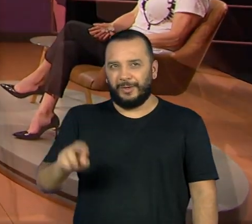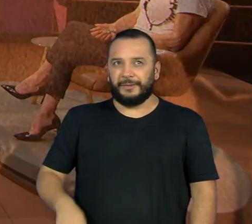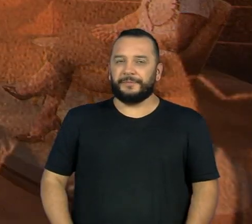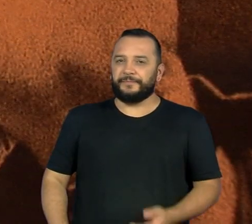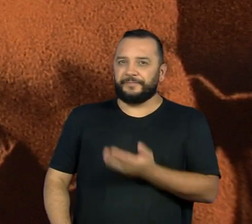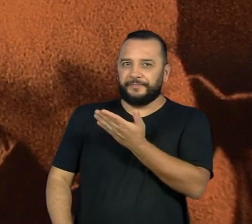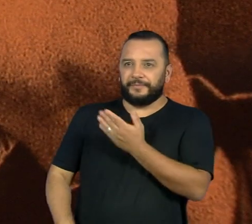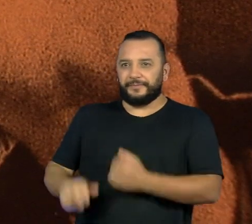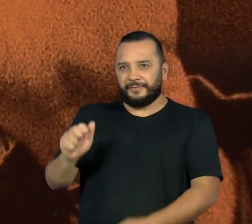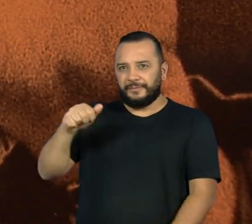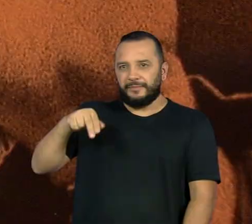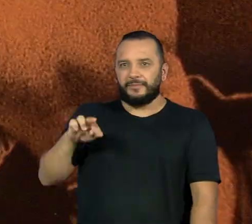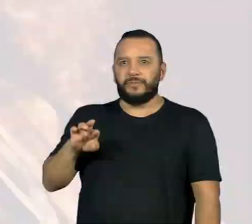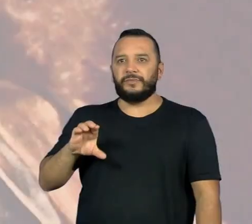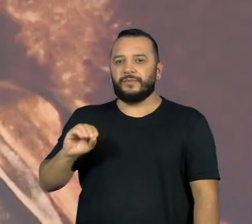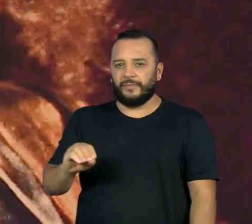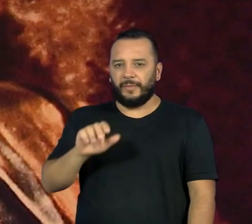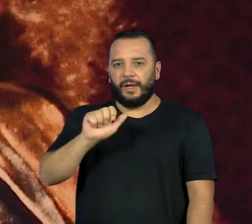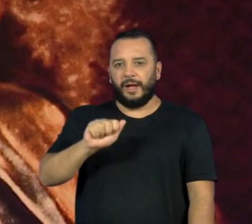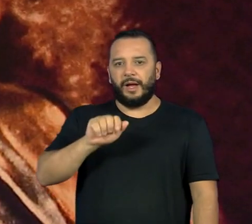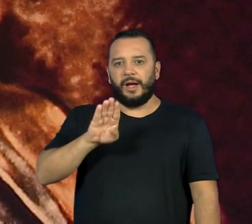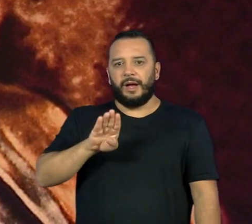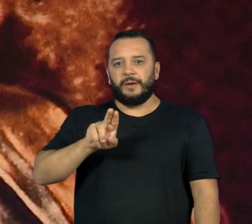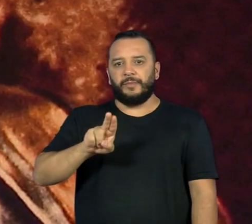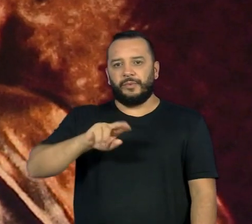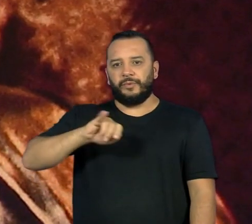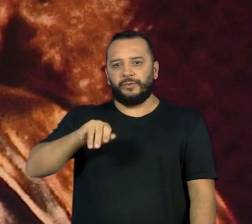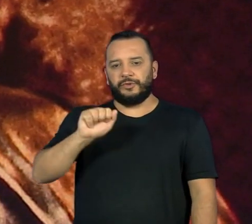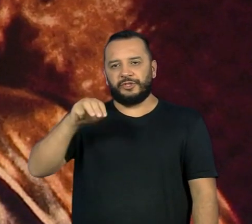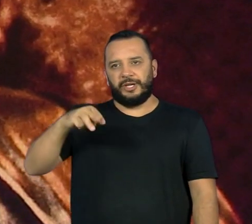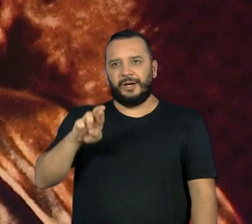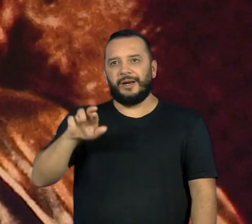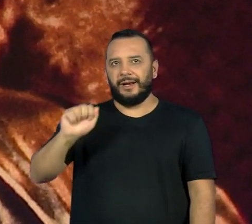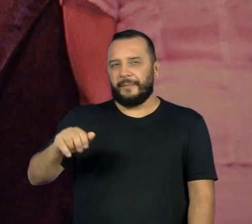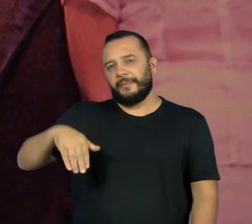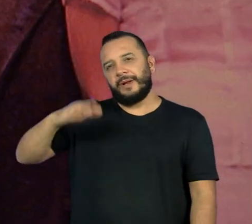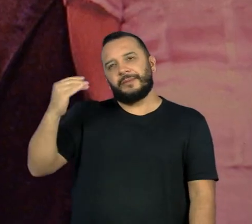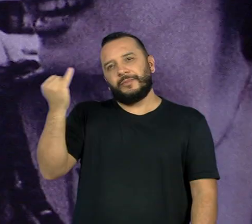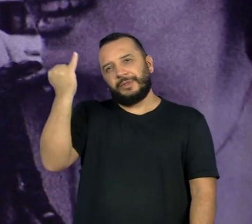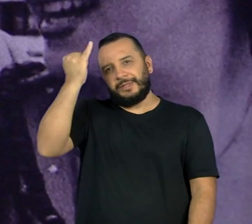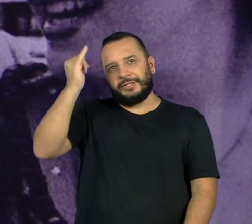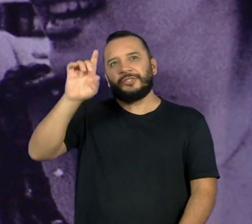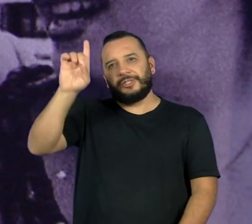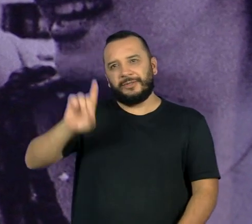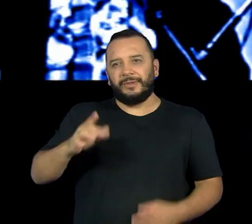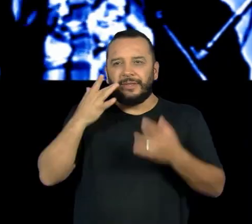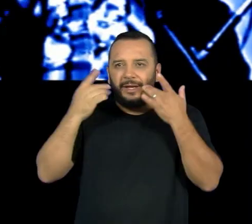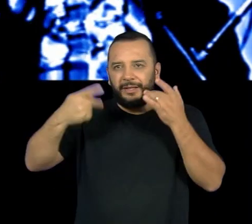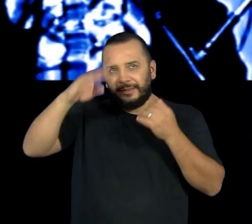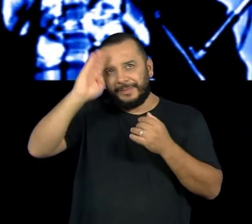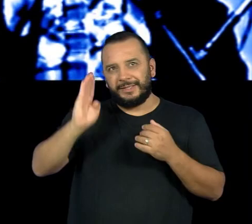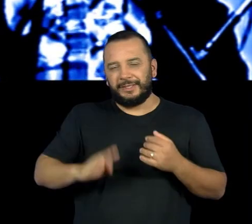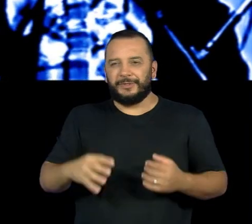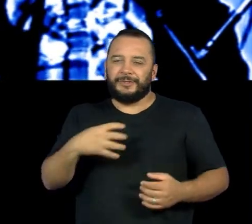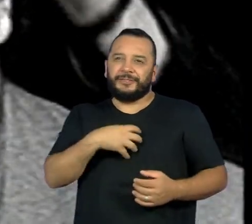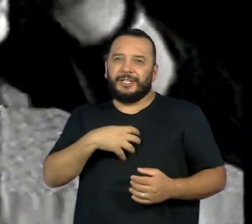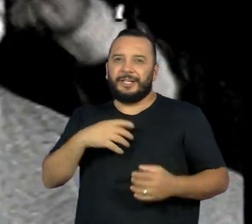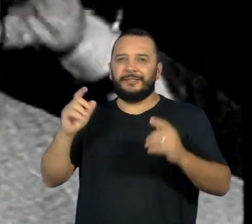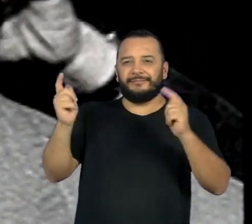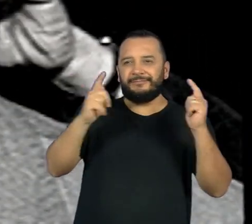Antônio Abujanra, um dos mais importantes diretores do teatro brasileiro, se caracterizou pelo seu espírito